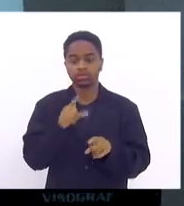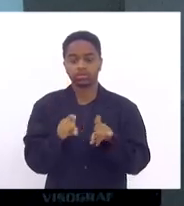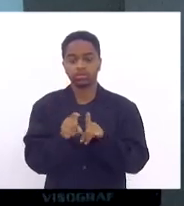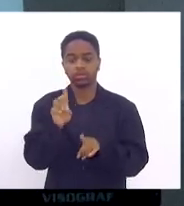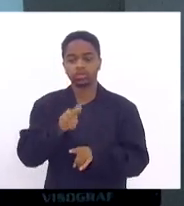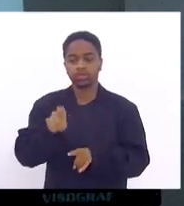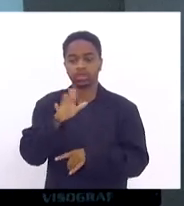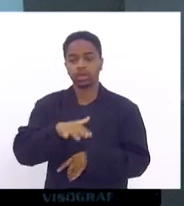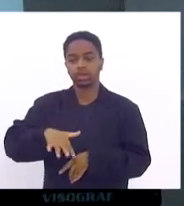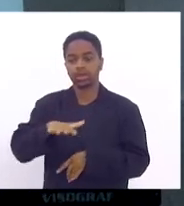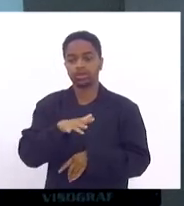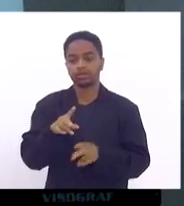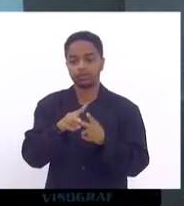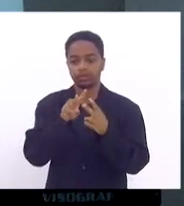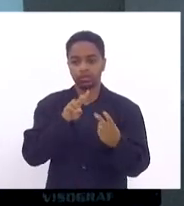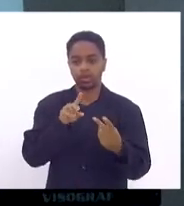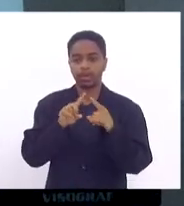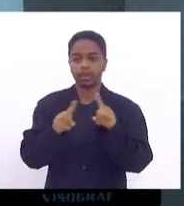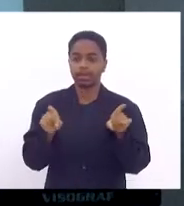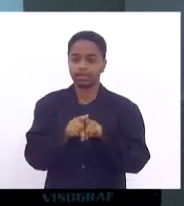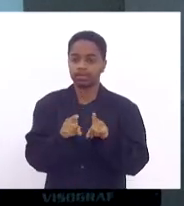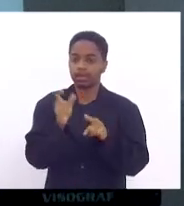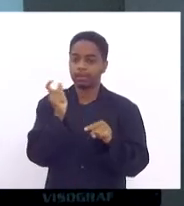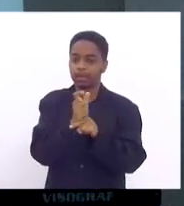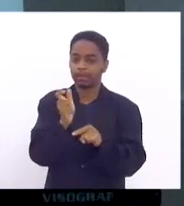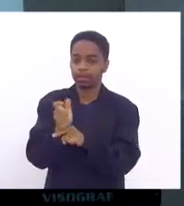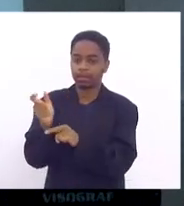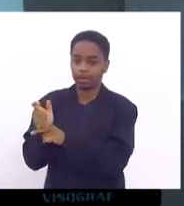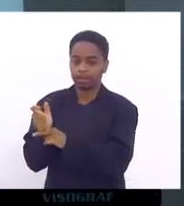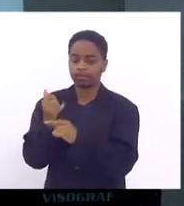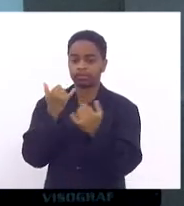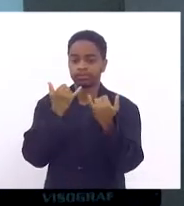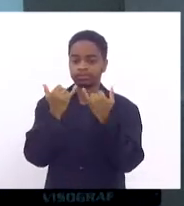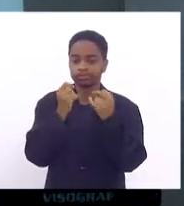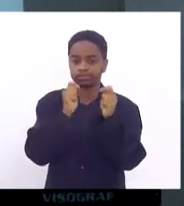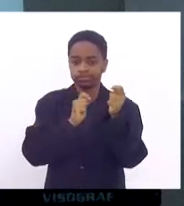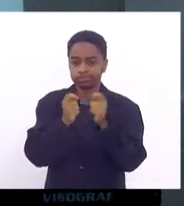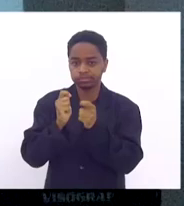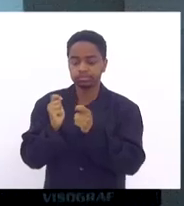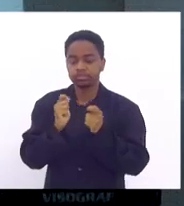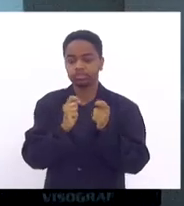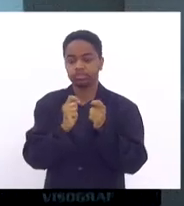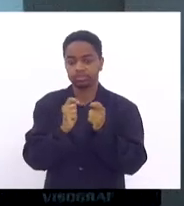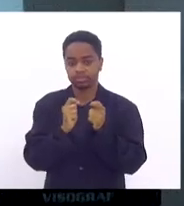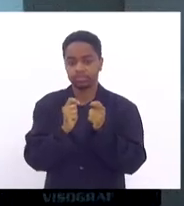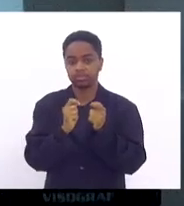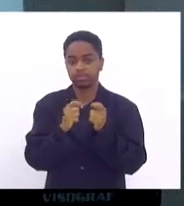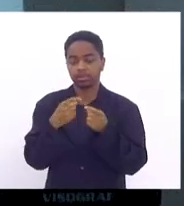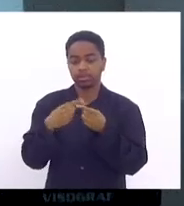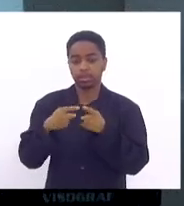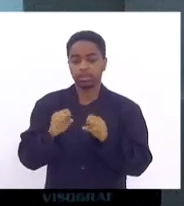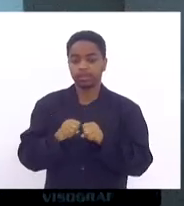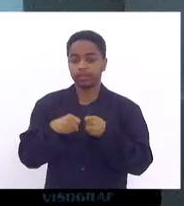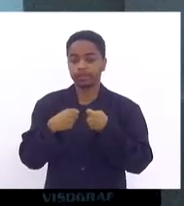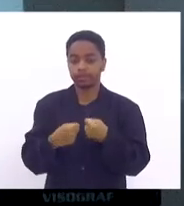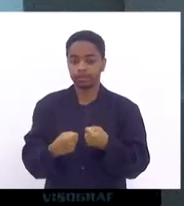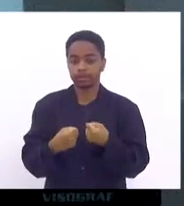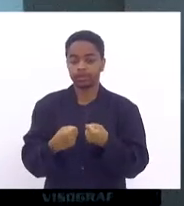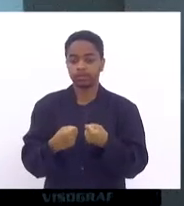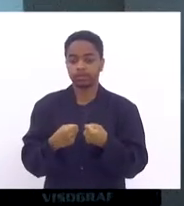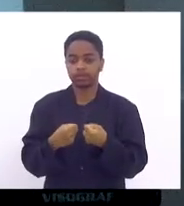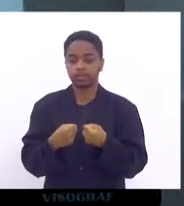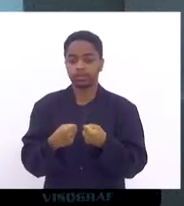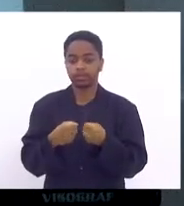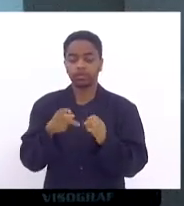digital mas também foi muito criticado pela imprensa que eh parte da ela defendeu que esse dispositivo do